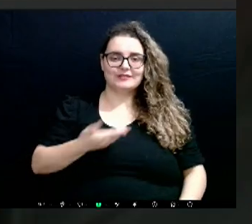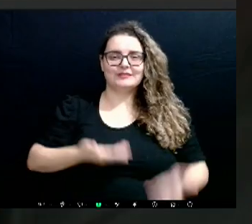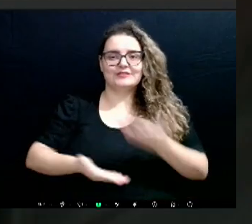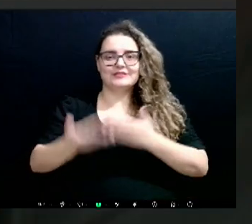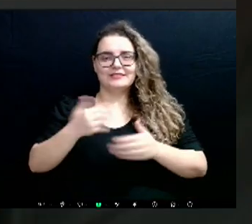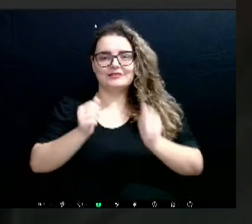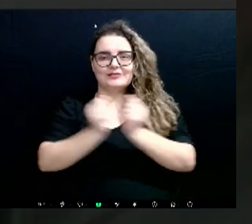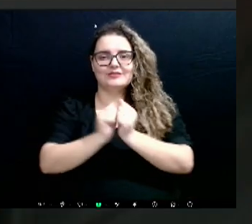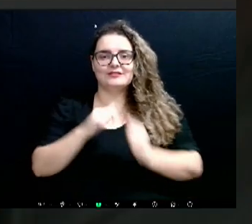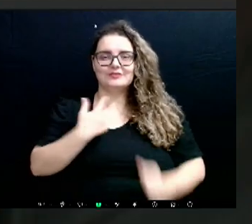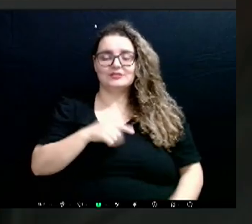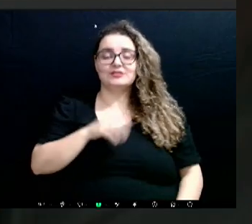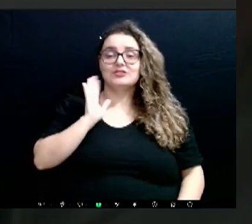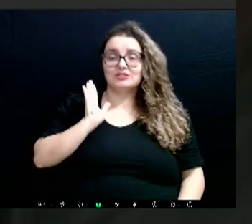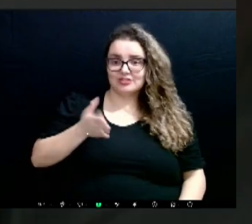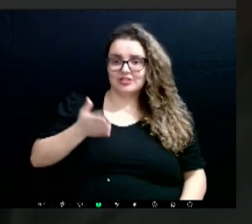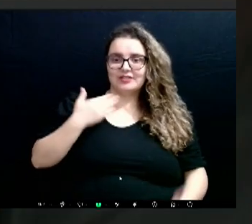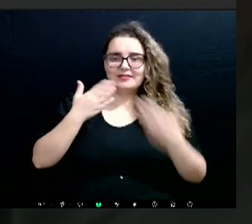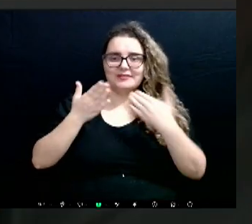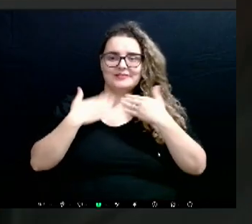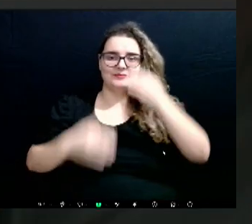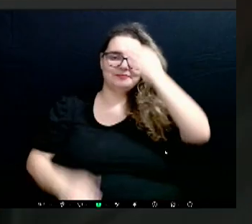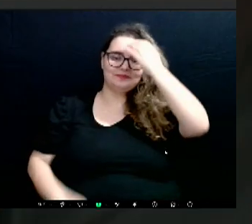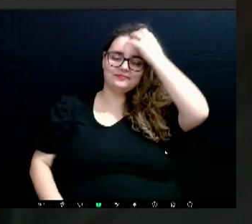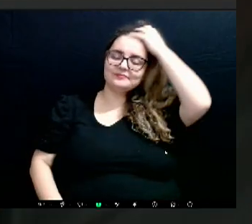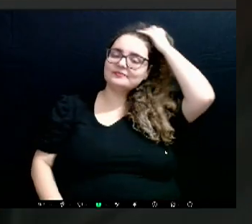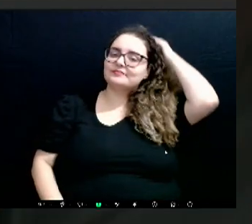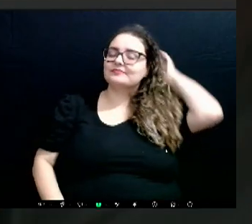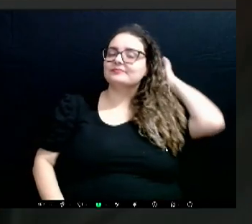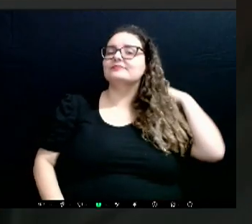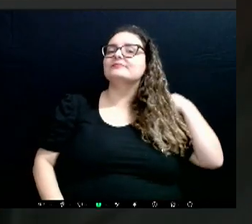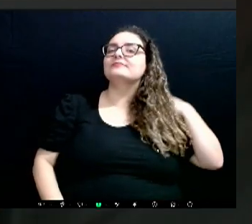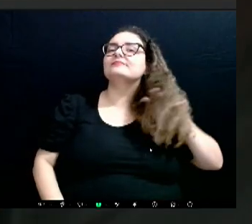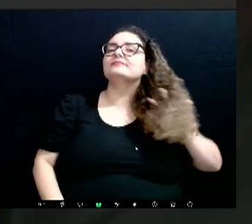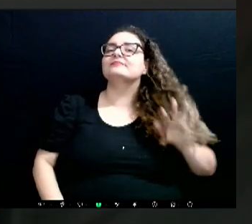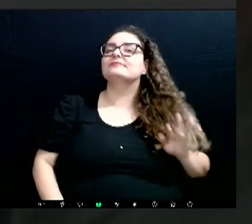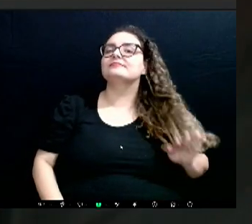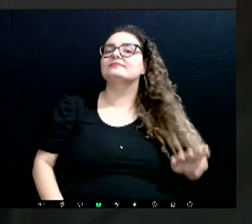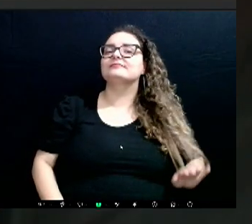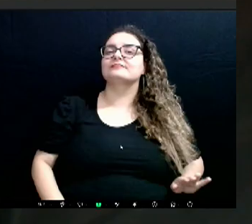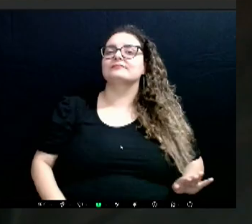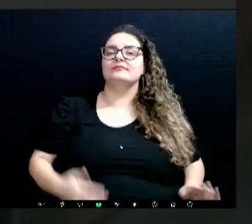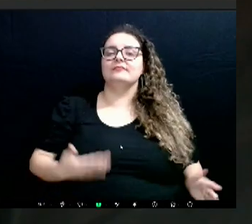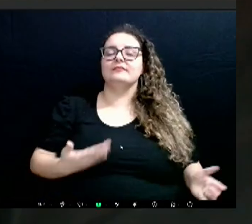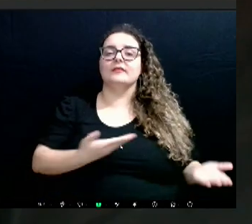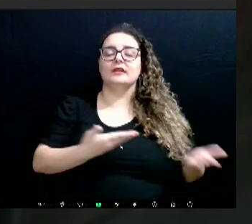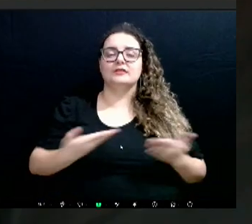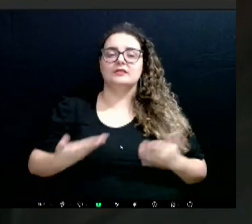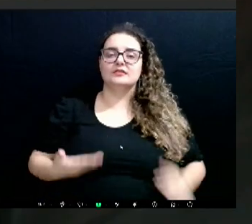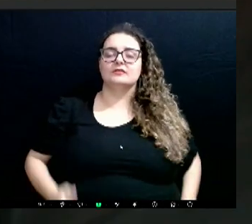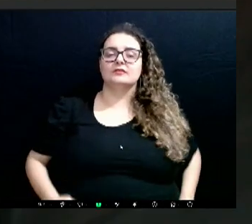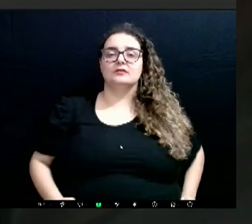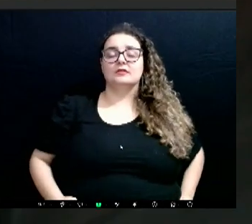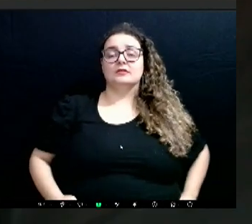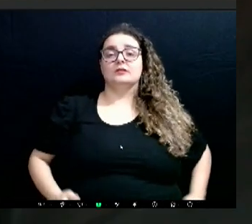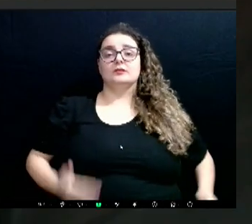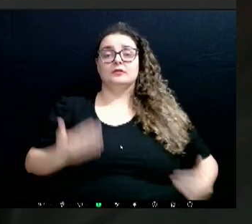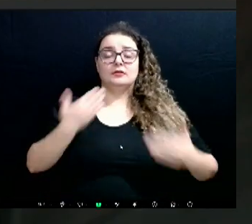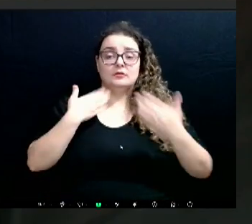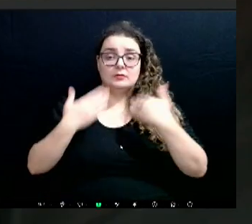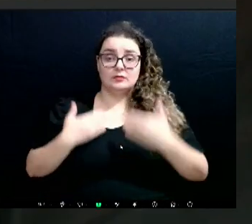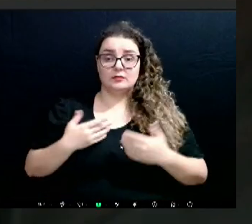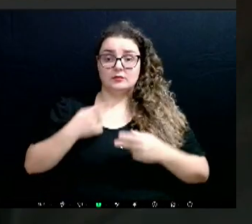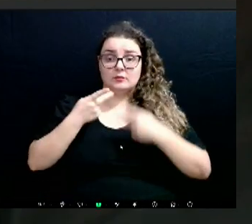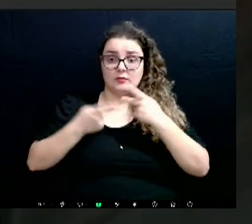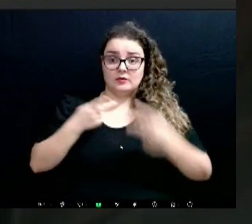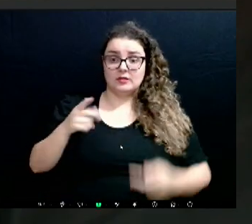a gente conversa com as nossas entrevistadas que já estão aqui no estúdio e nós vamos debater sobre essa desintoxicação